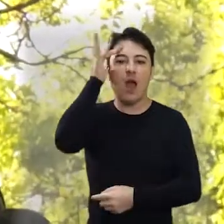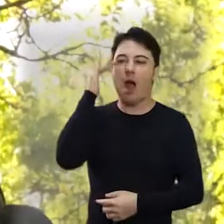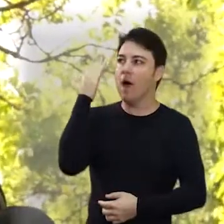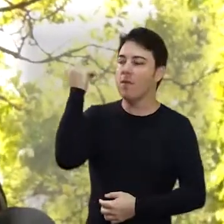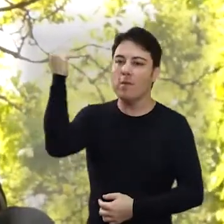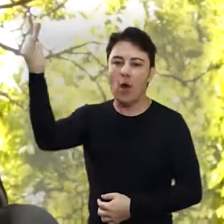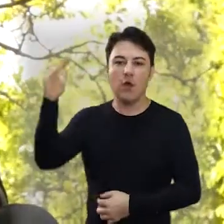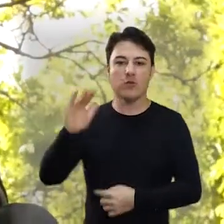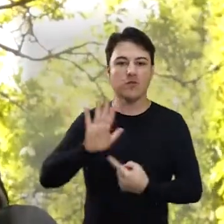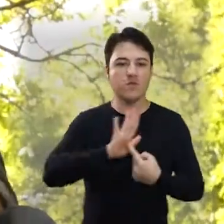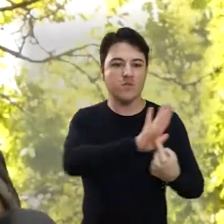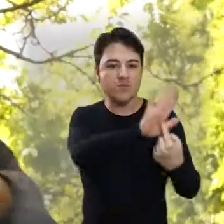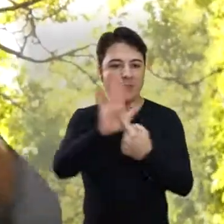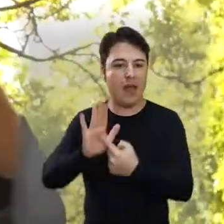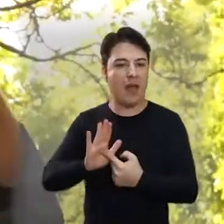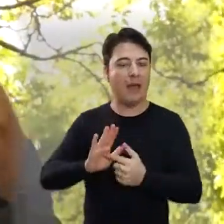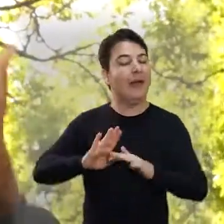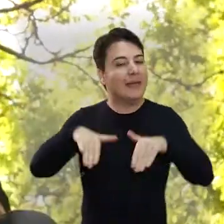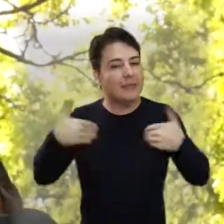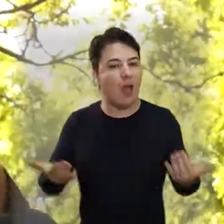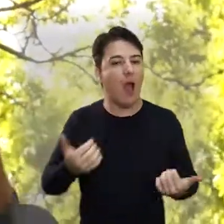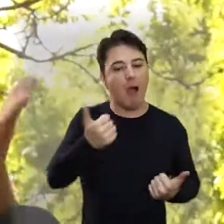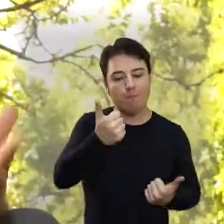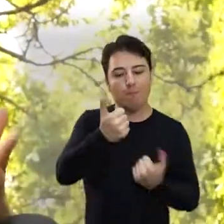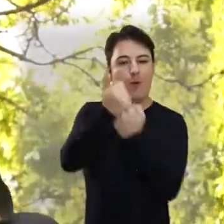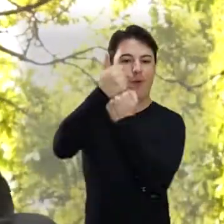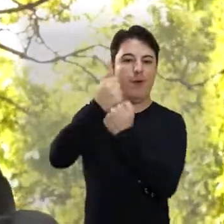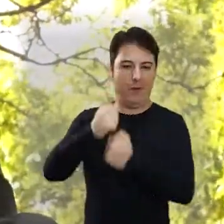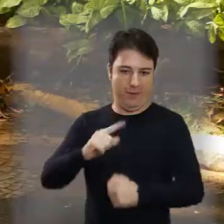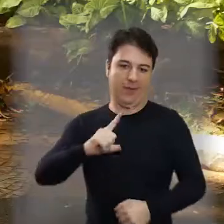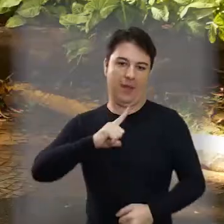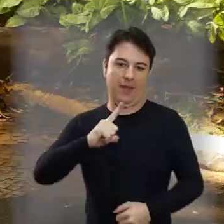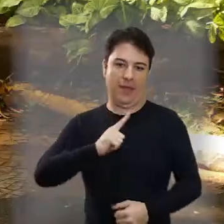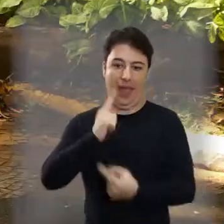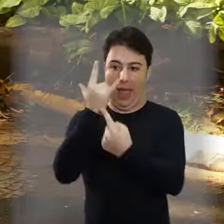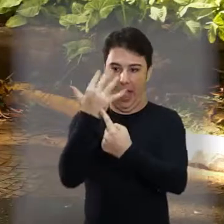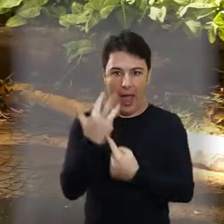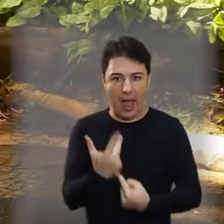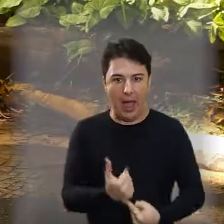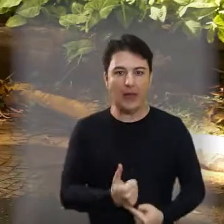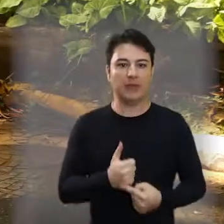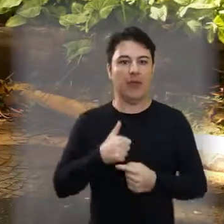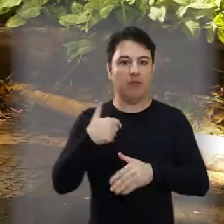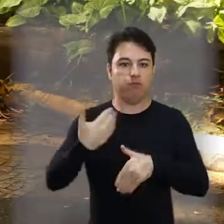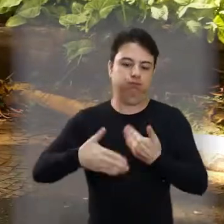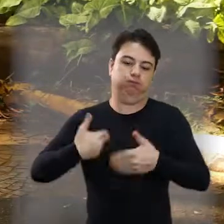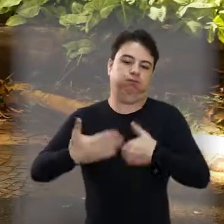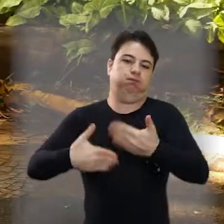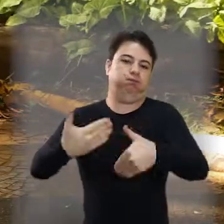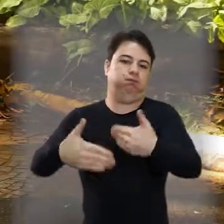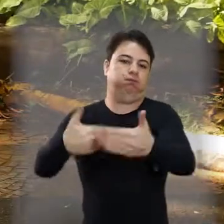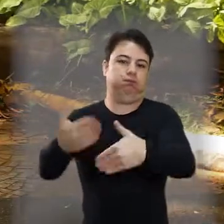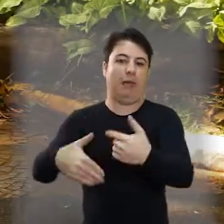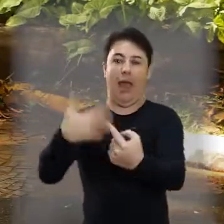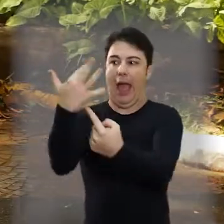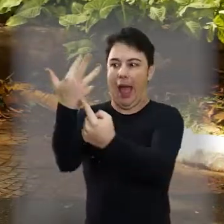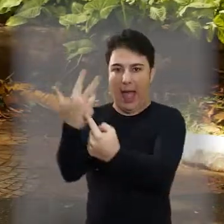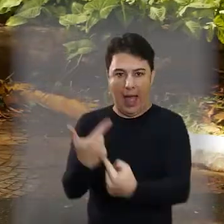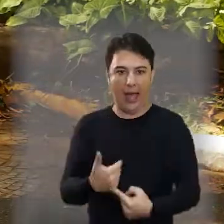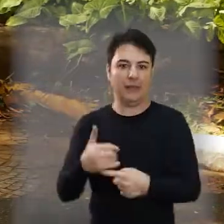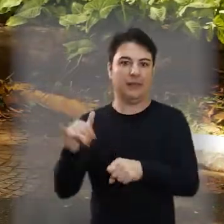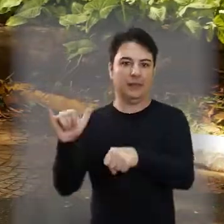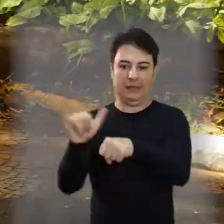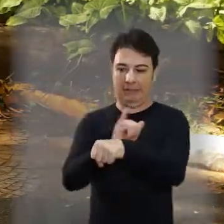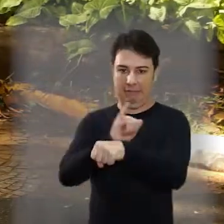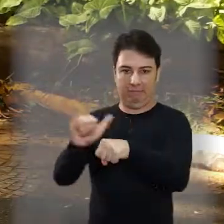população um pouco sobre a arte, sobre os artistas, sobre grandes artistas que a gente tem aqui na cidade. Então eu acho que é uma prova de